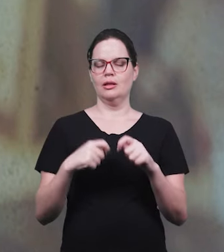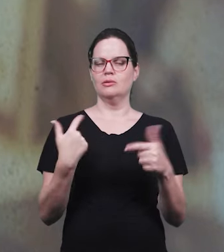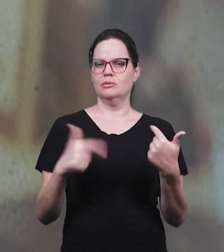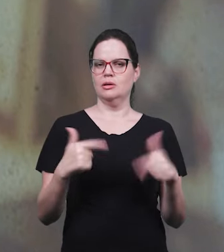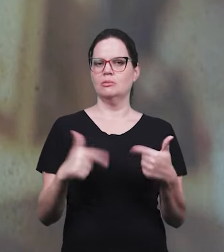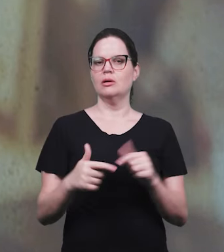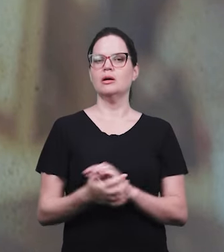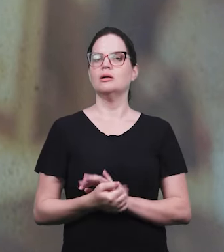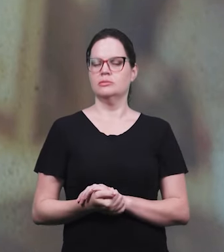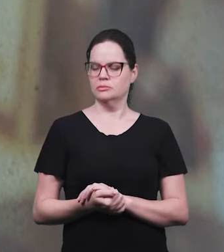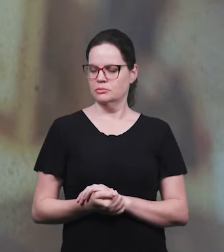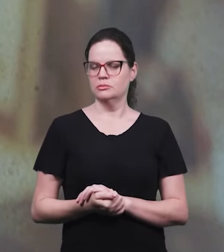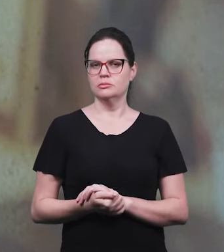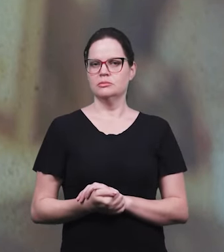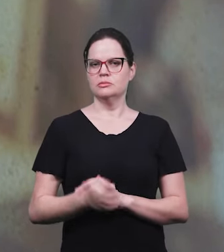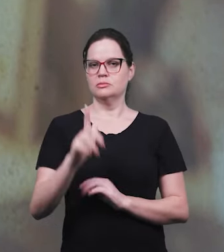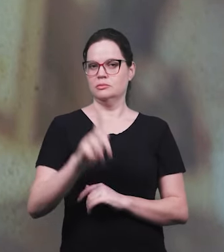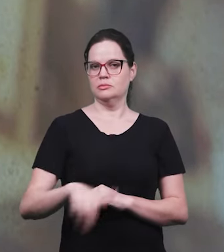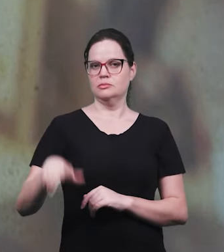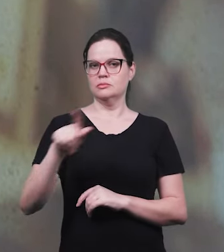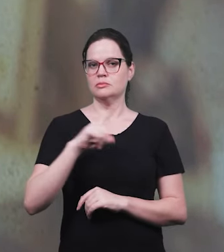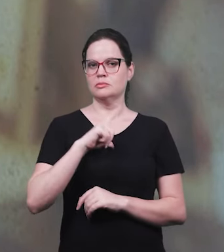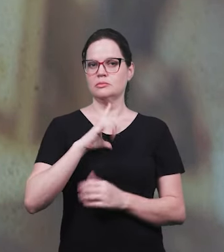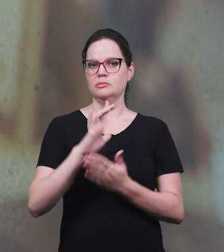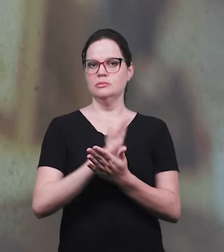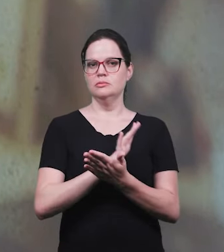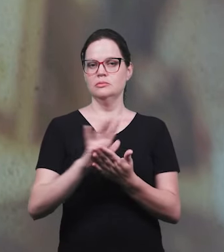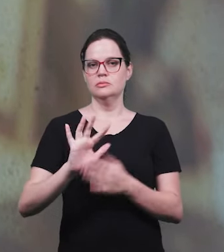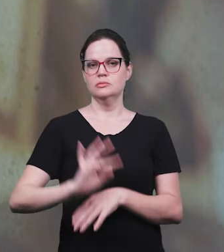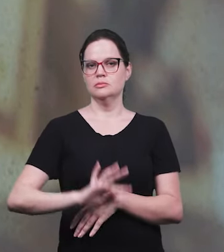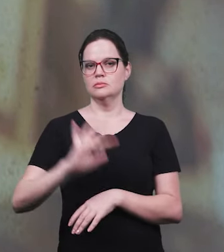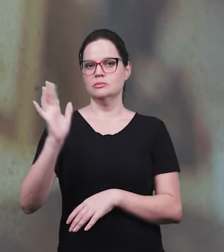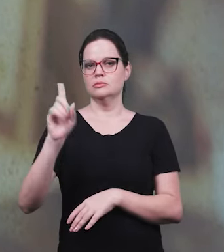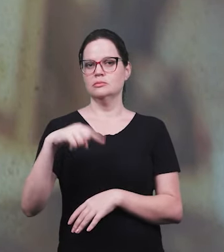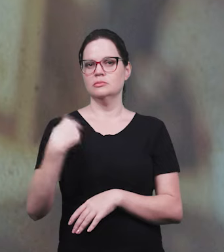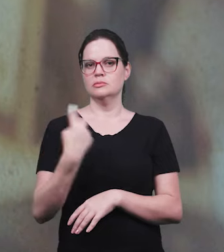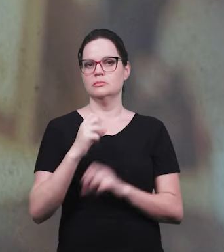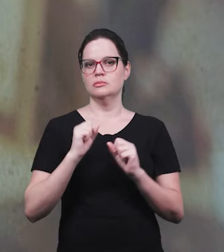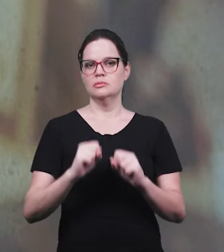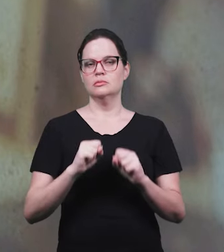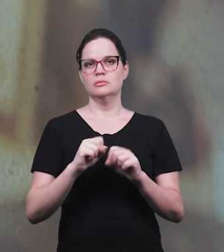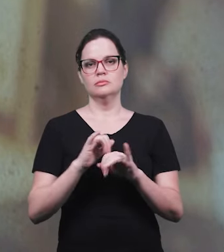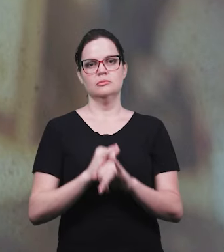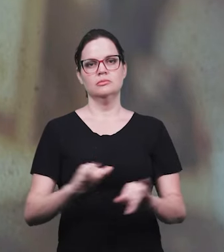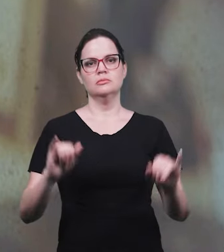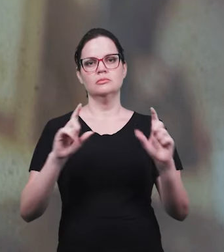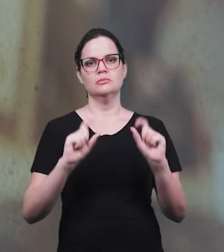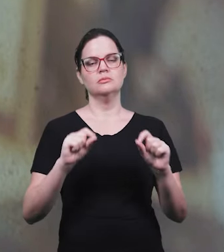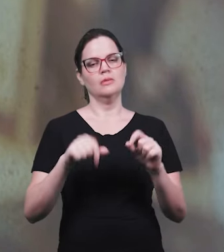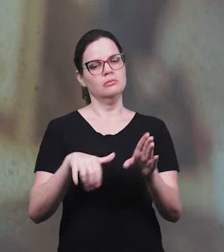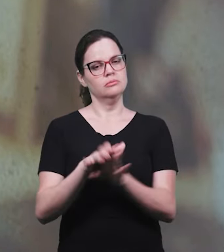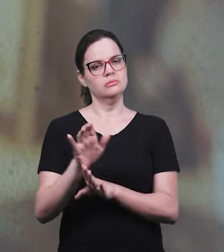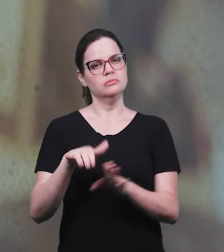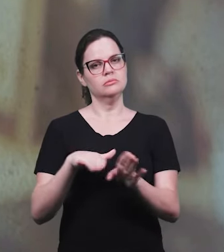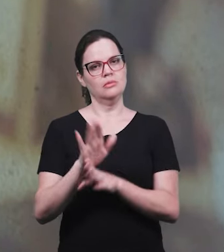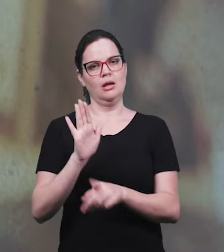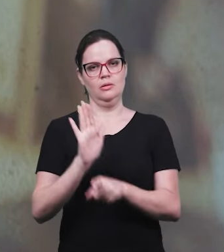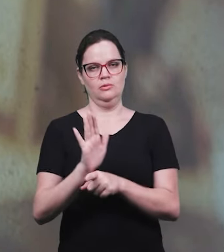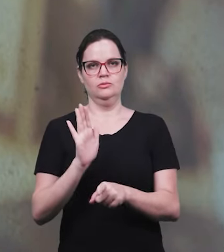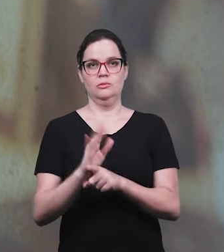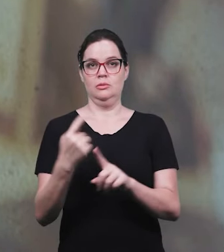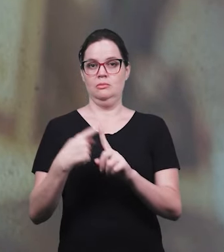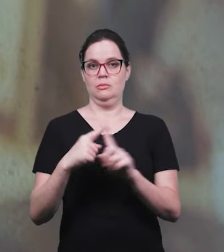serviço. É claro que em alguns casos podemos até fazer para ajudar, para orientar, mas o advogado